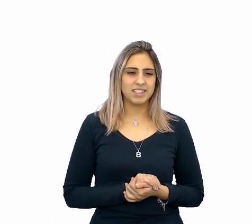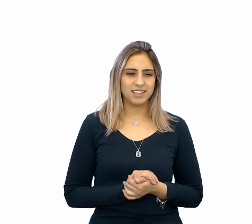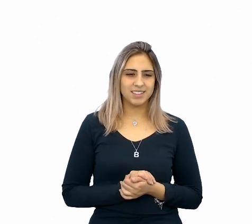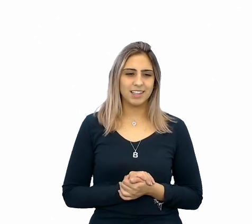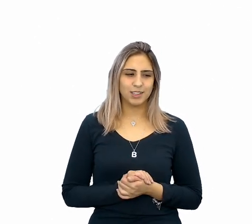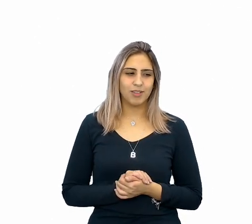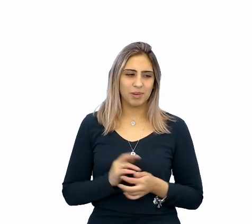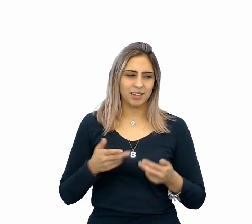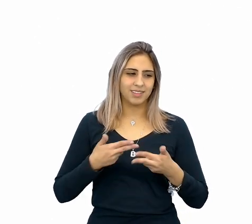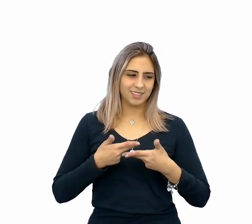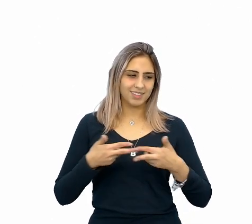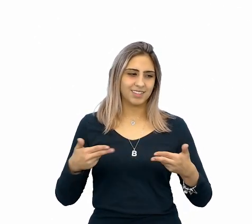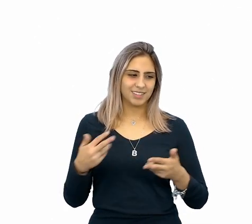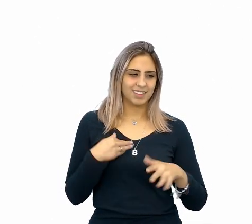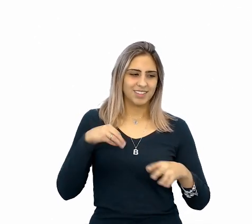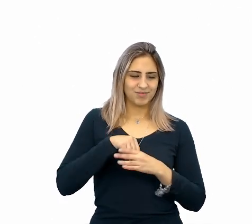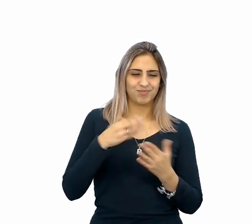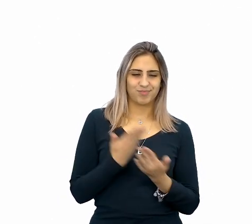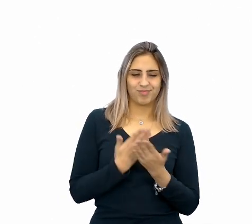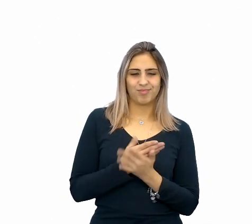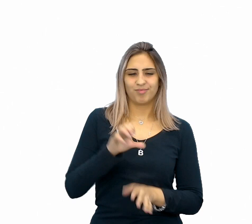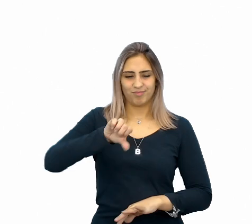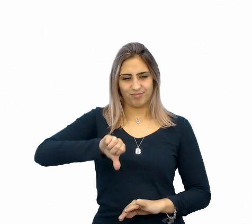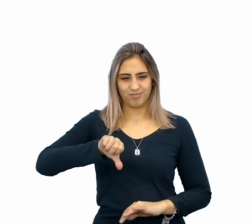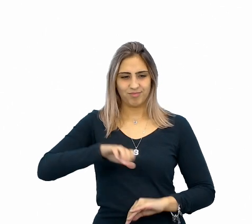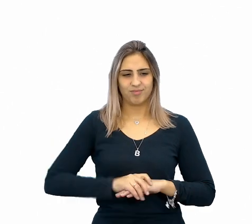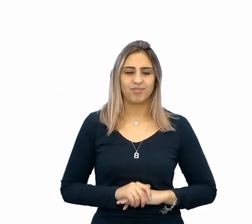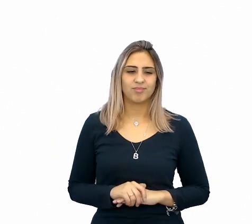dessas aulas. E na aula 9, né,